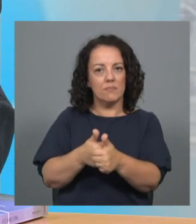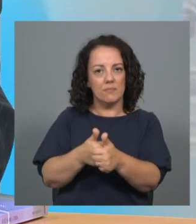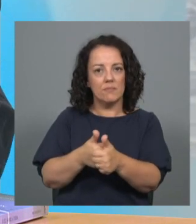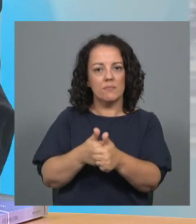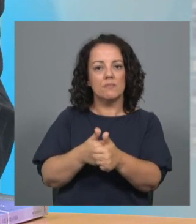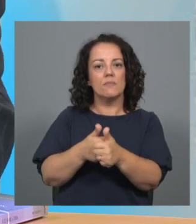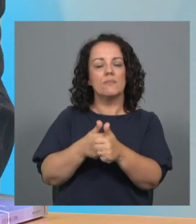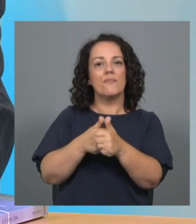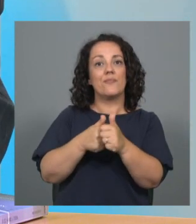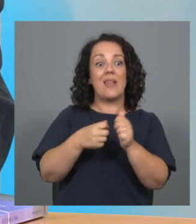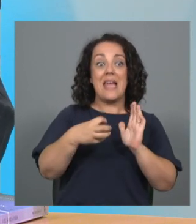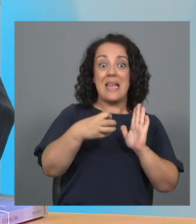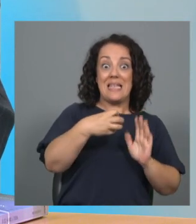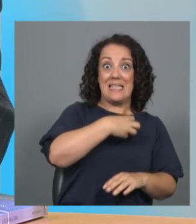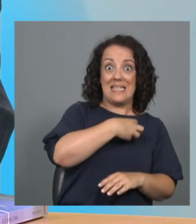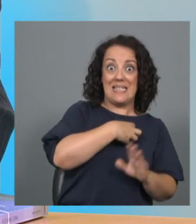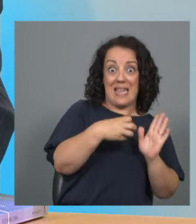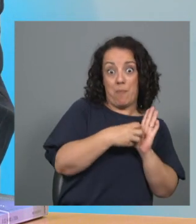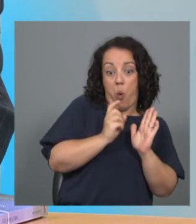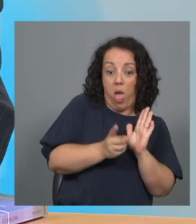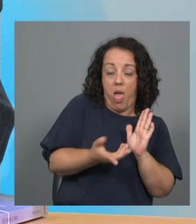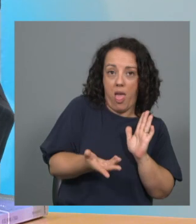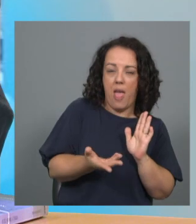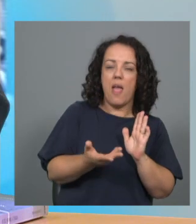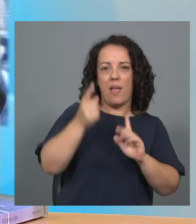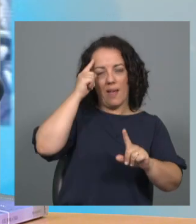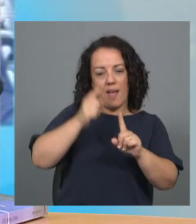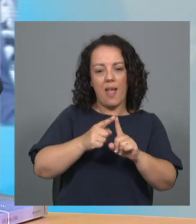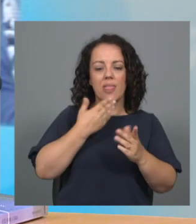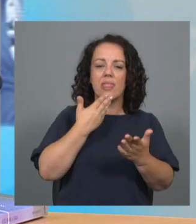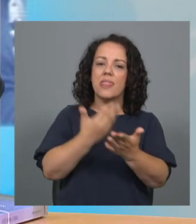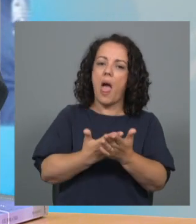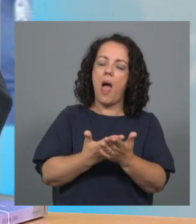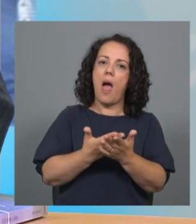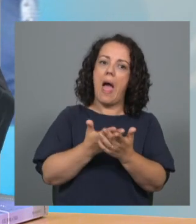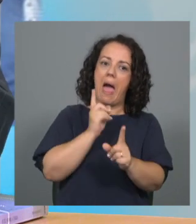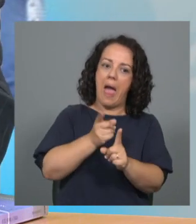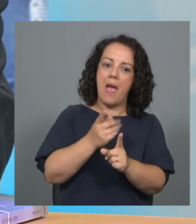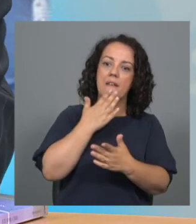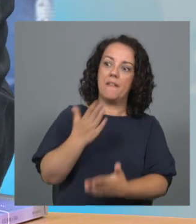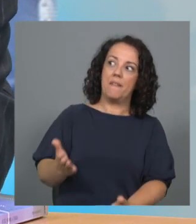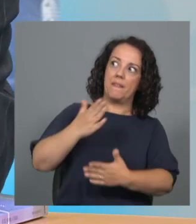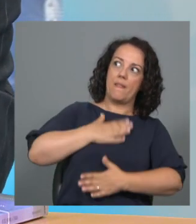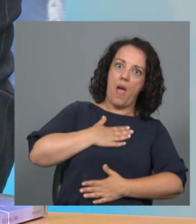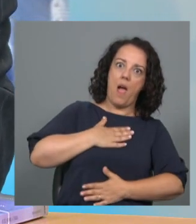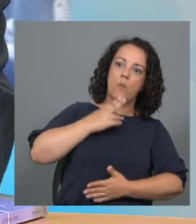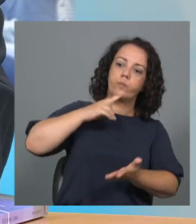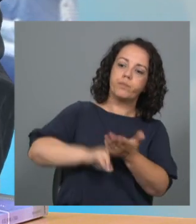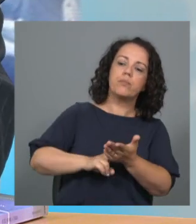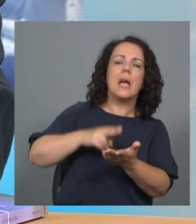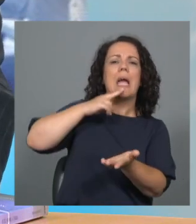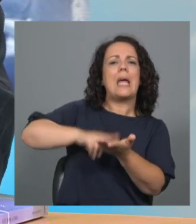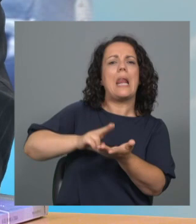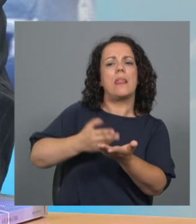a simbólica é exatamente simbólica. É para traduzir isso, para carregar até nós aquilo que é a realidade, como nós